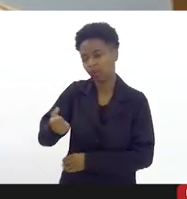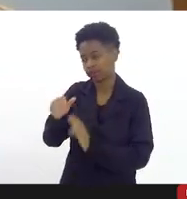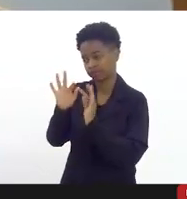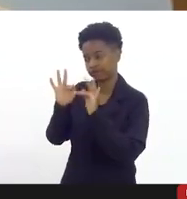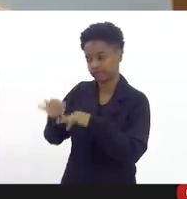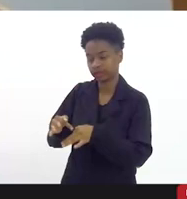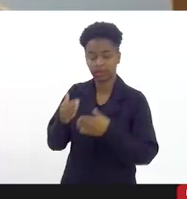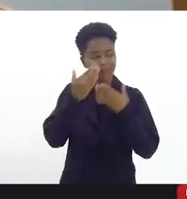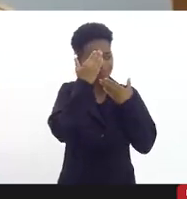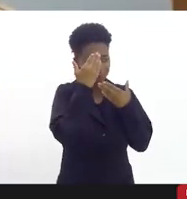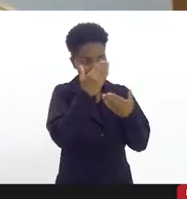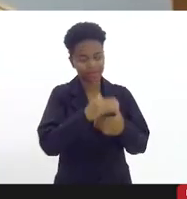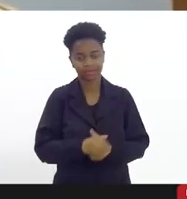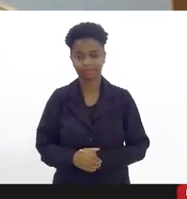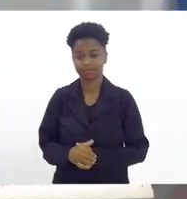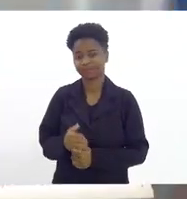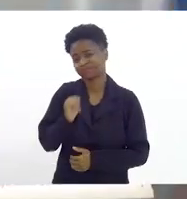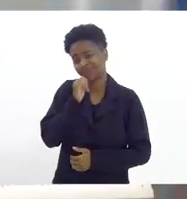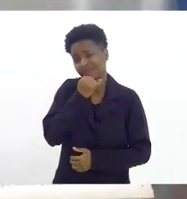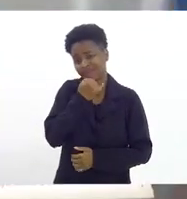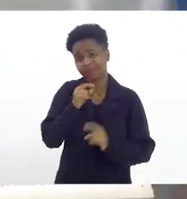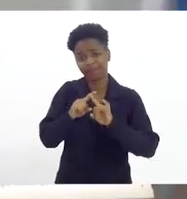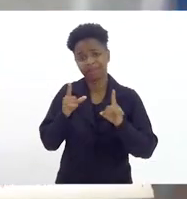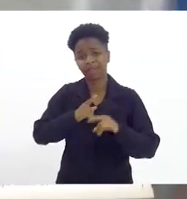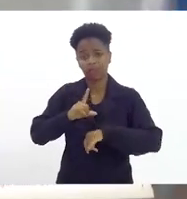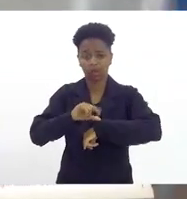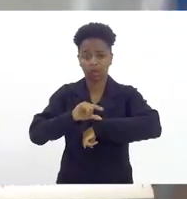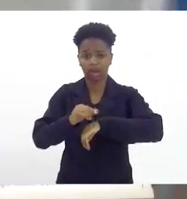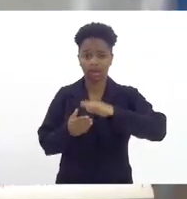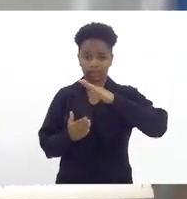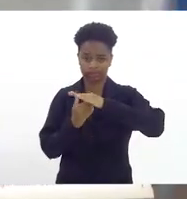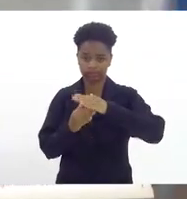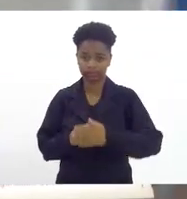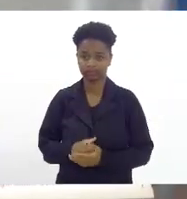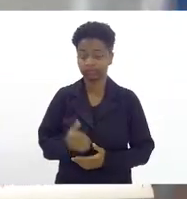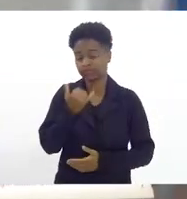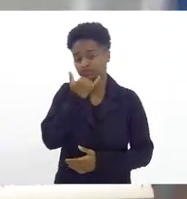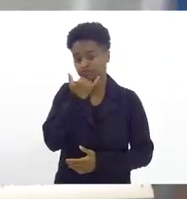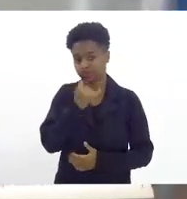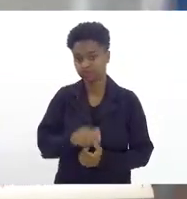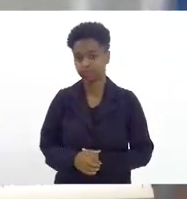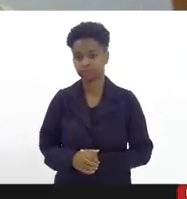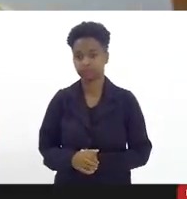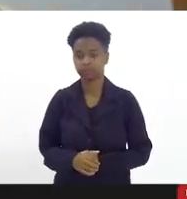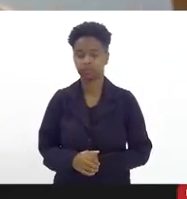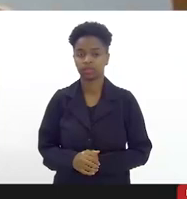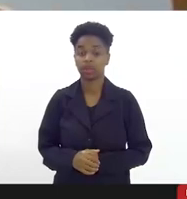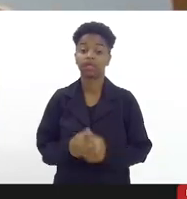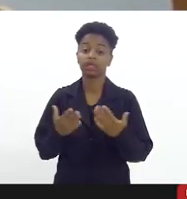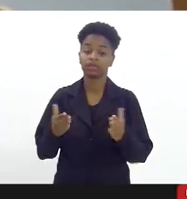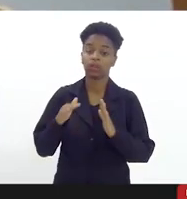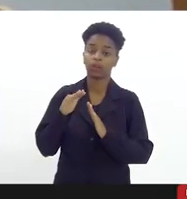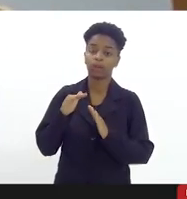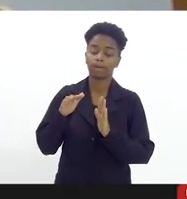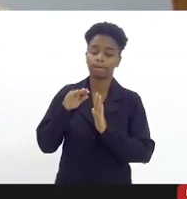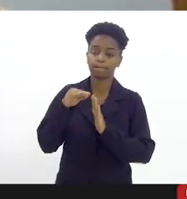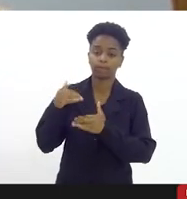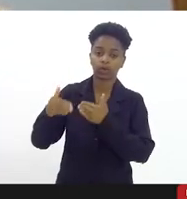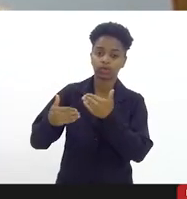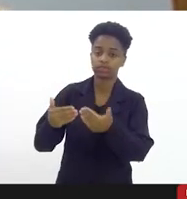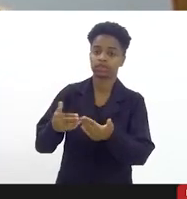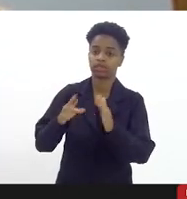Obrigada É uma pena mas a gente tem horário tá desculpa então no processo de regulamentação